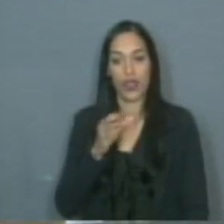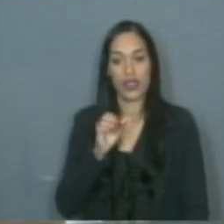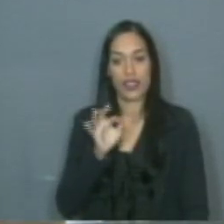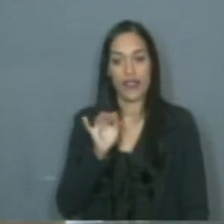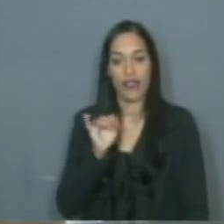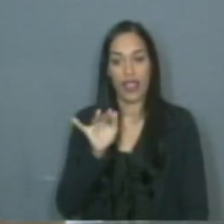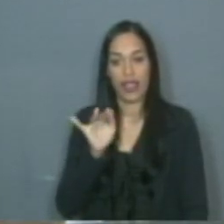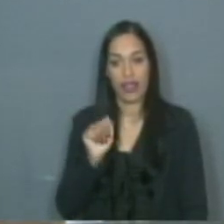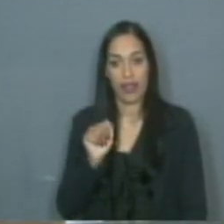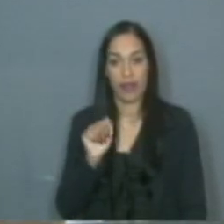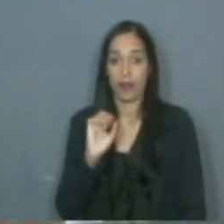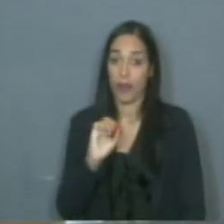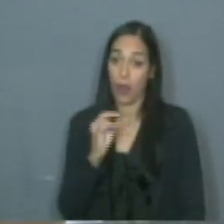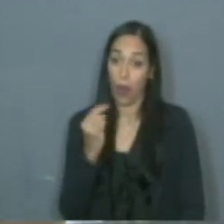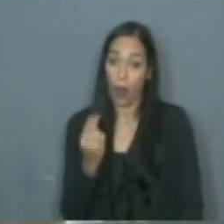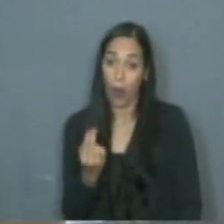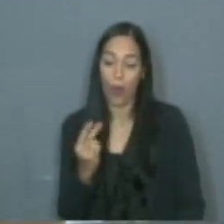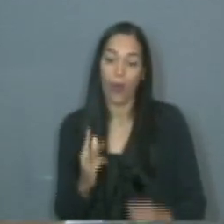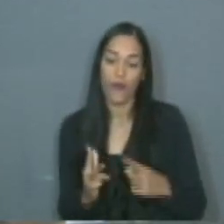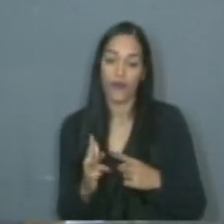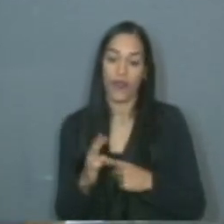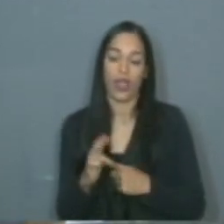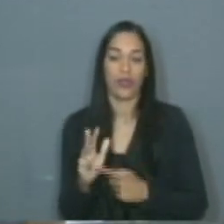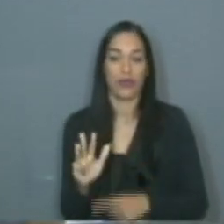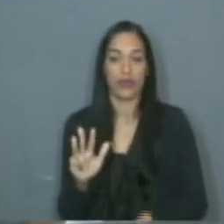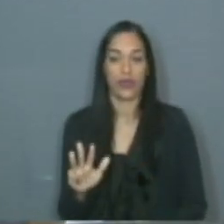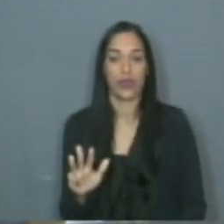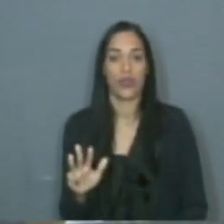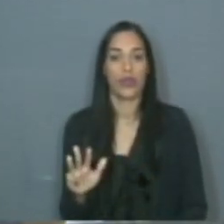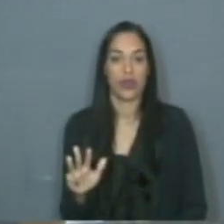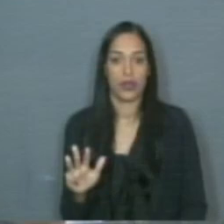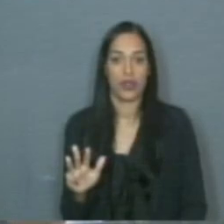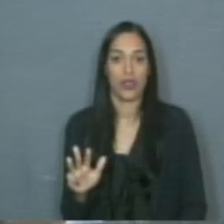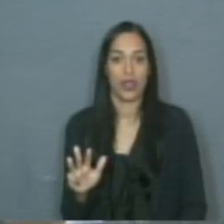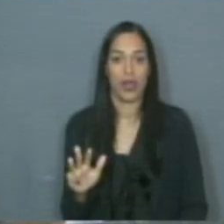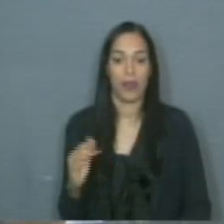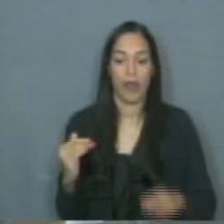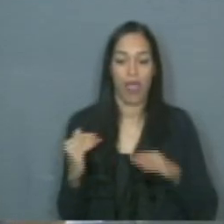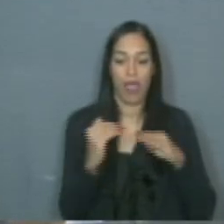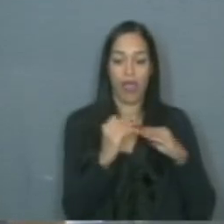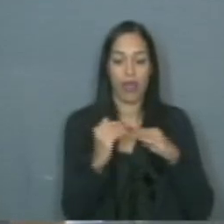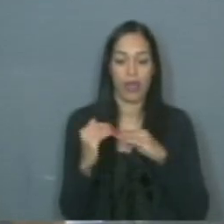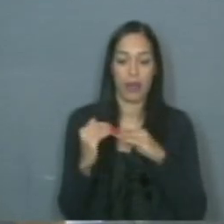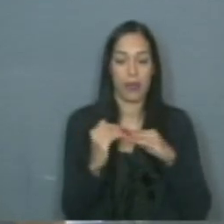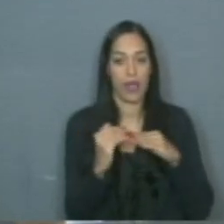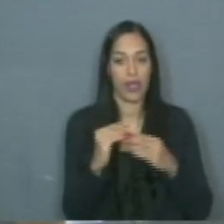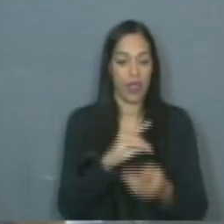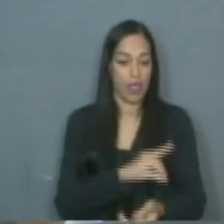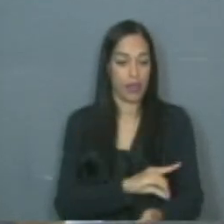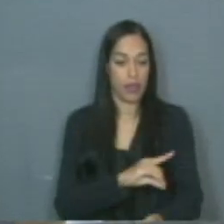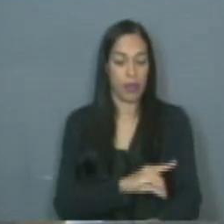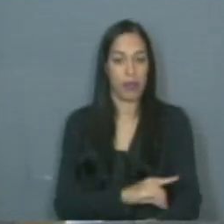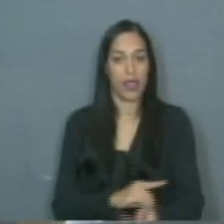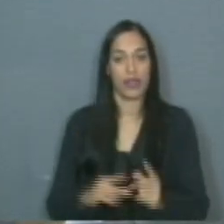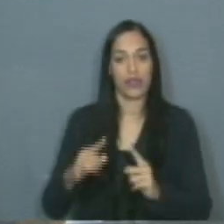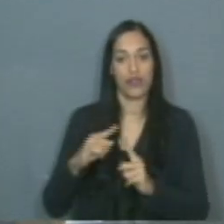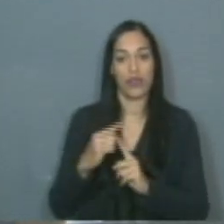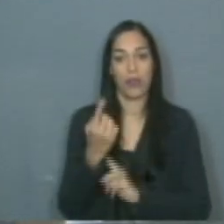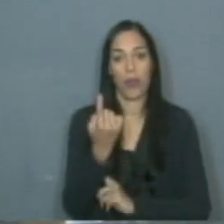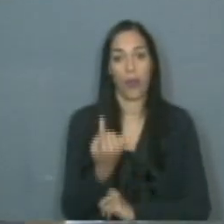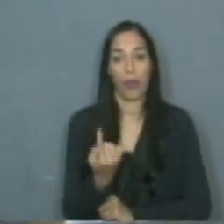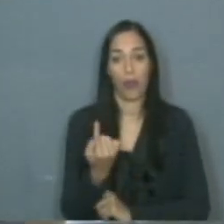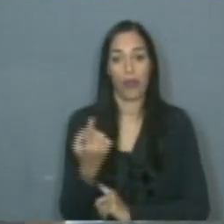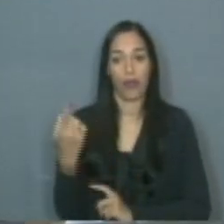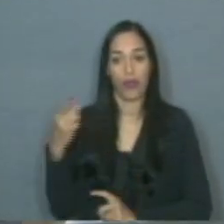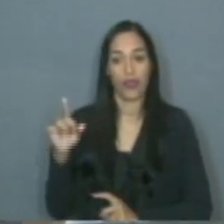dia. Ou o veto do Lula com relação para equiparar a diabetes tipo 1 com deficiência, que o